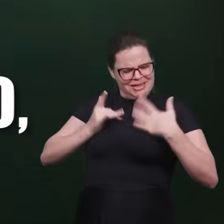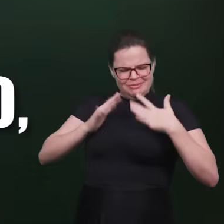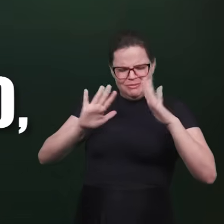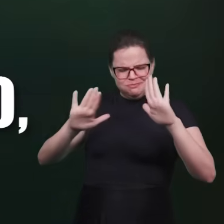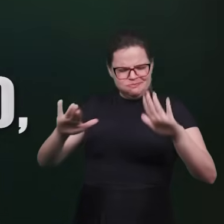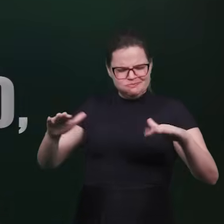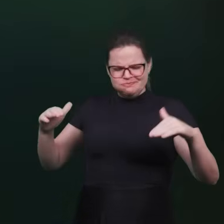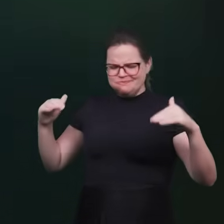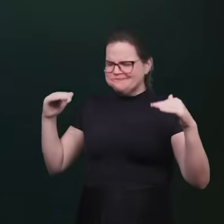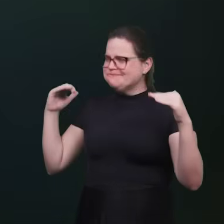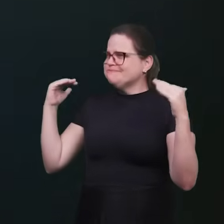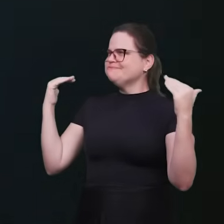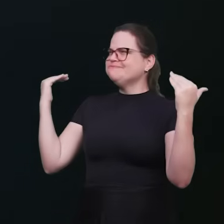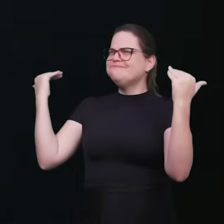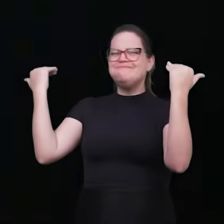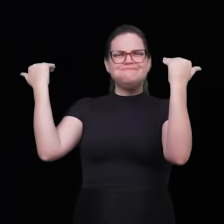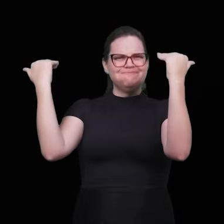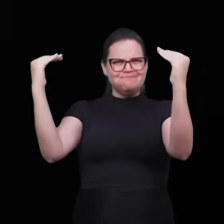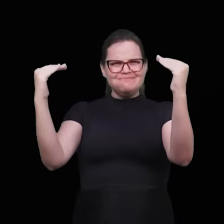benefício